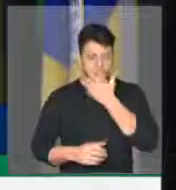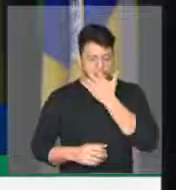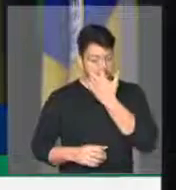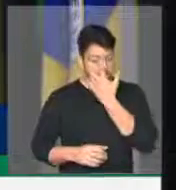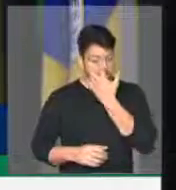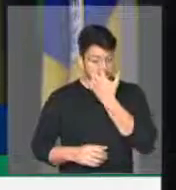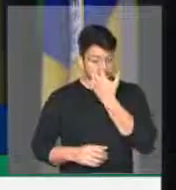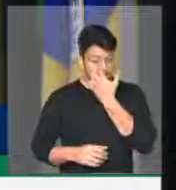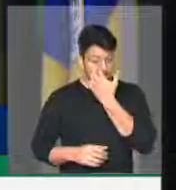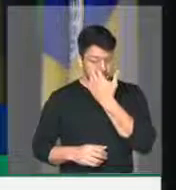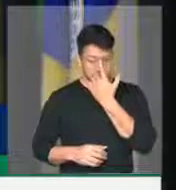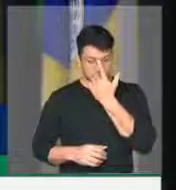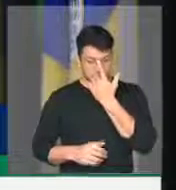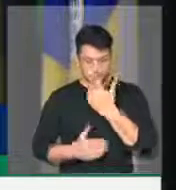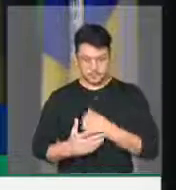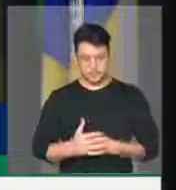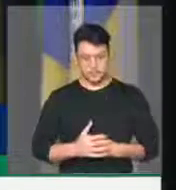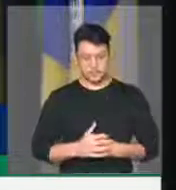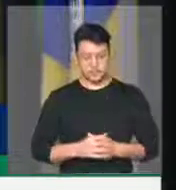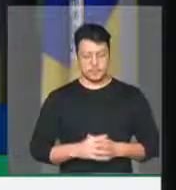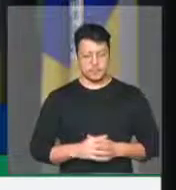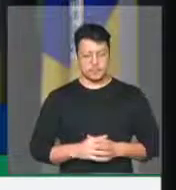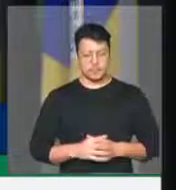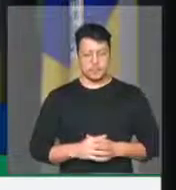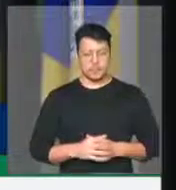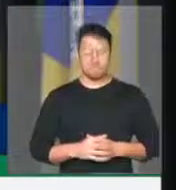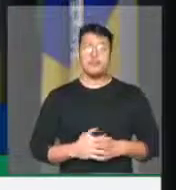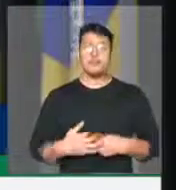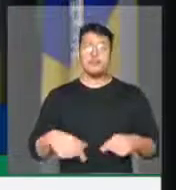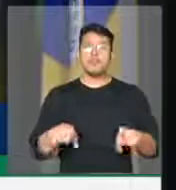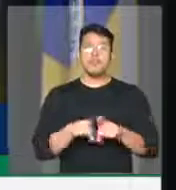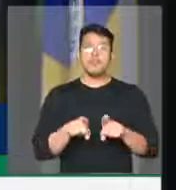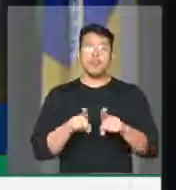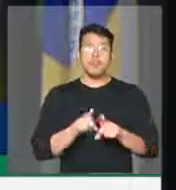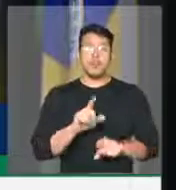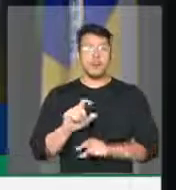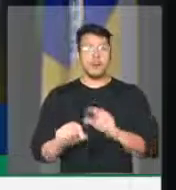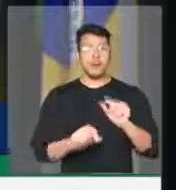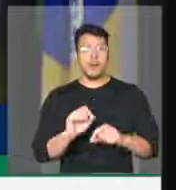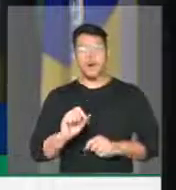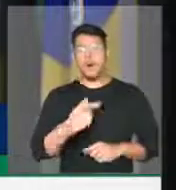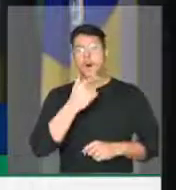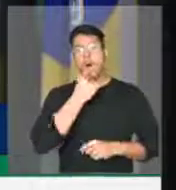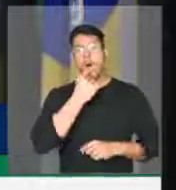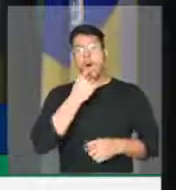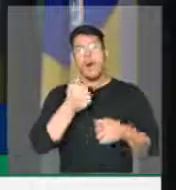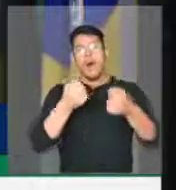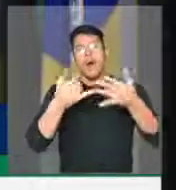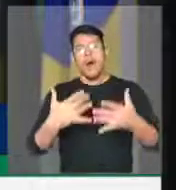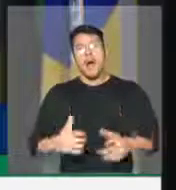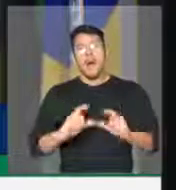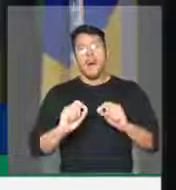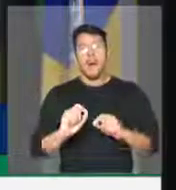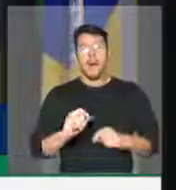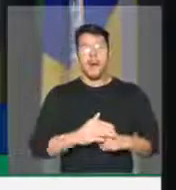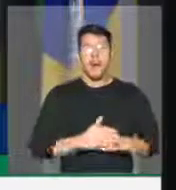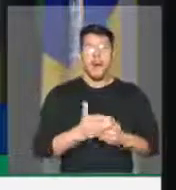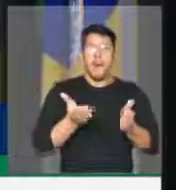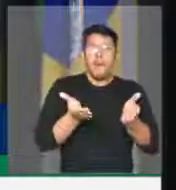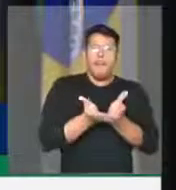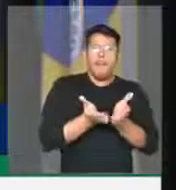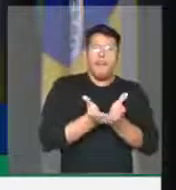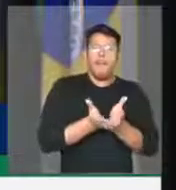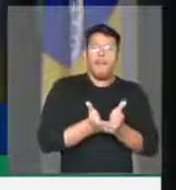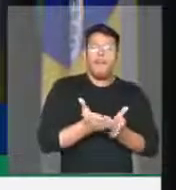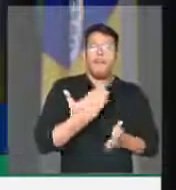Também, mais adiante, o almirante Lima Júnior reconhece que seria mais barato a Marinha simplesmente importar